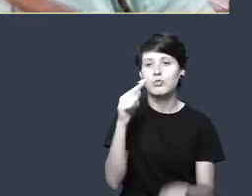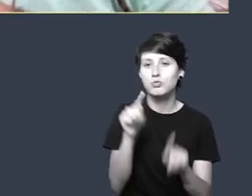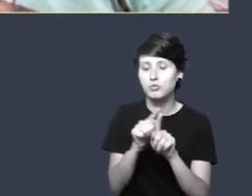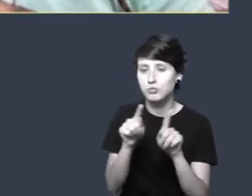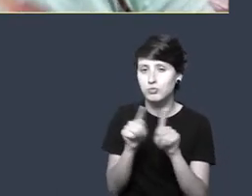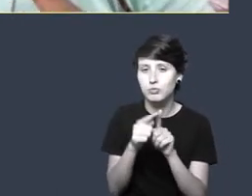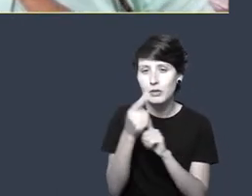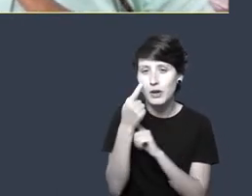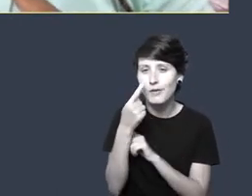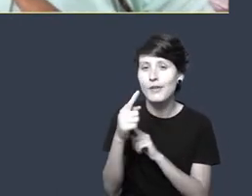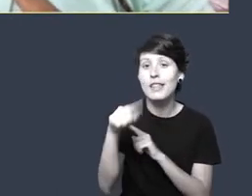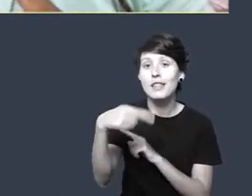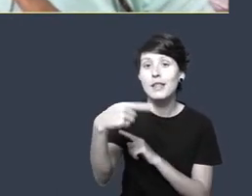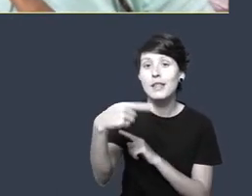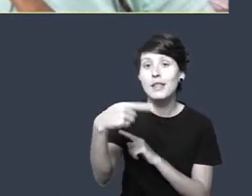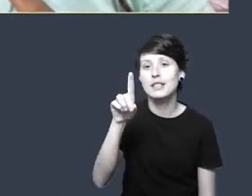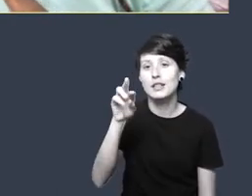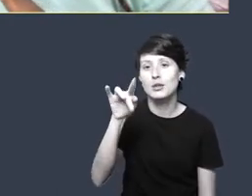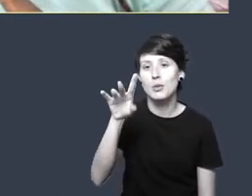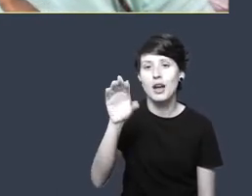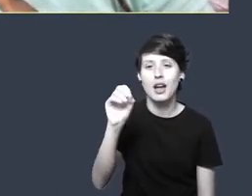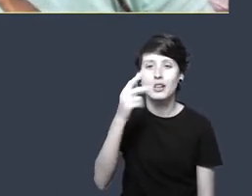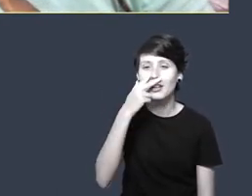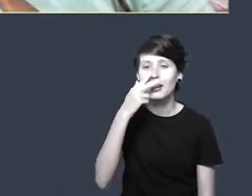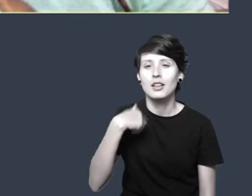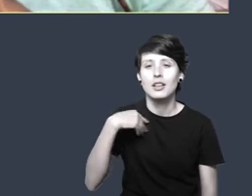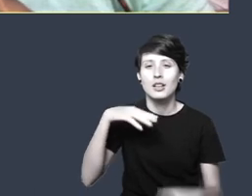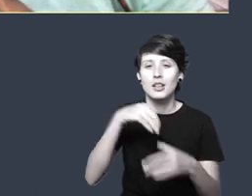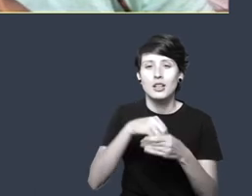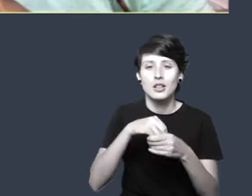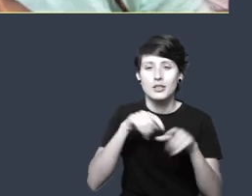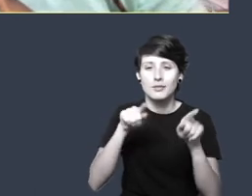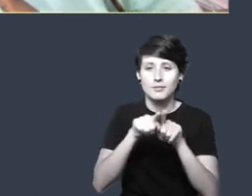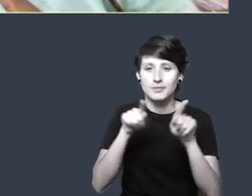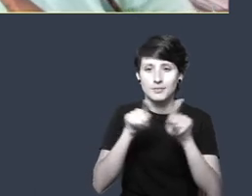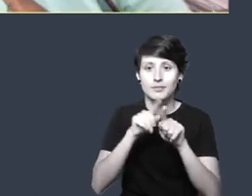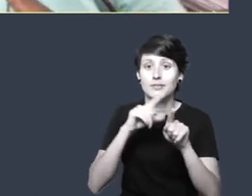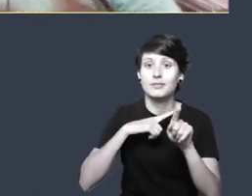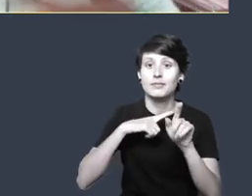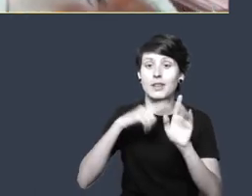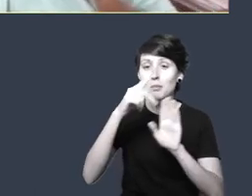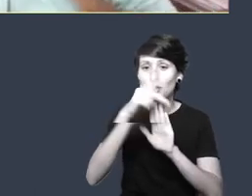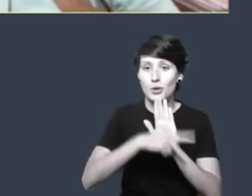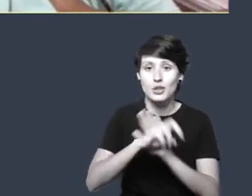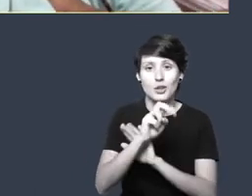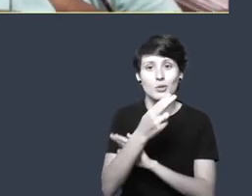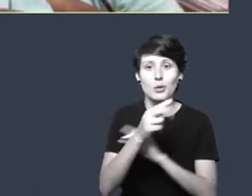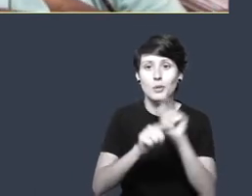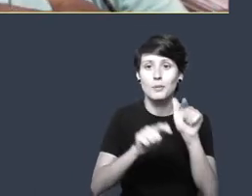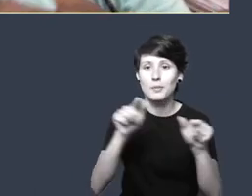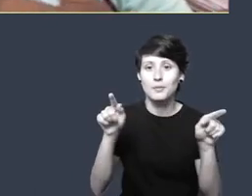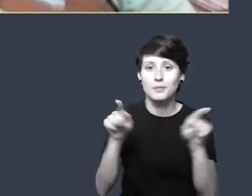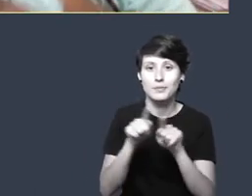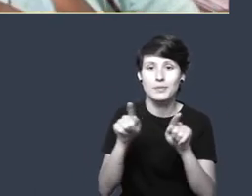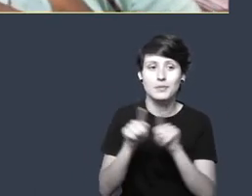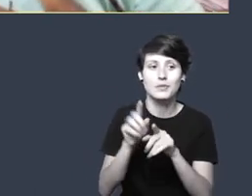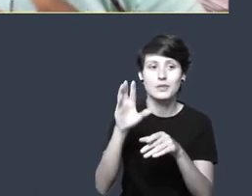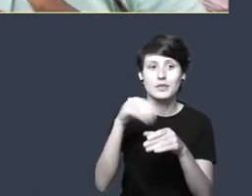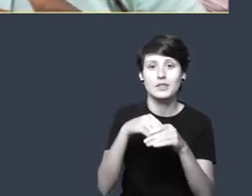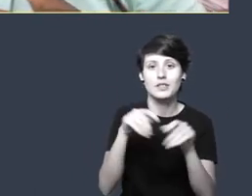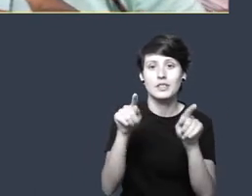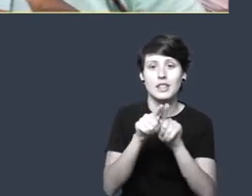Eduardo em seguida, porque a dele tem a ver com se tem projetos ou pessoas que estejam